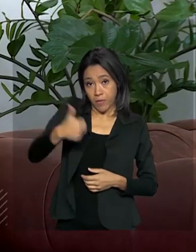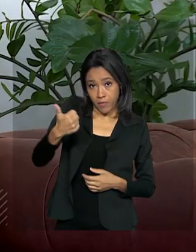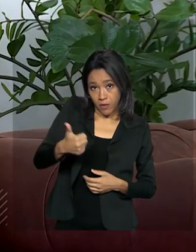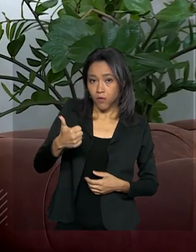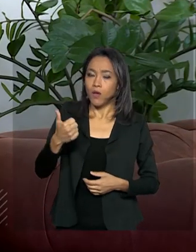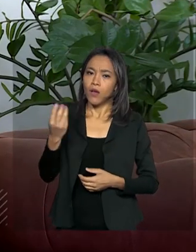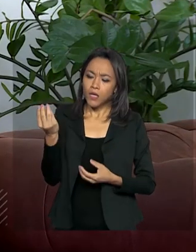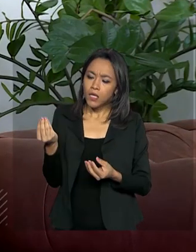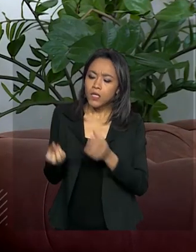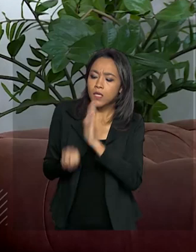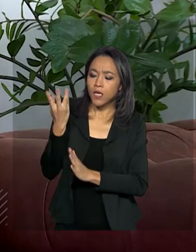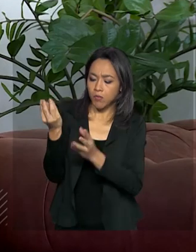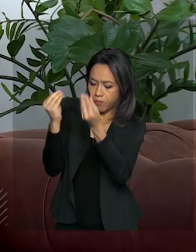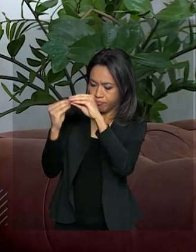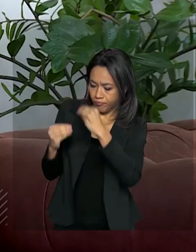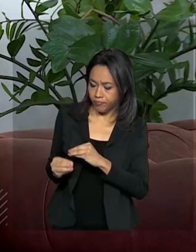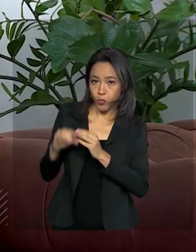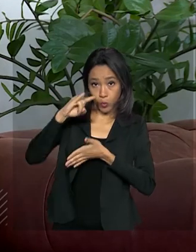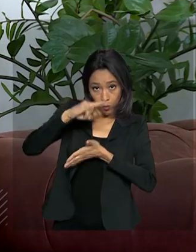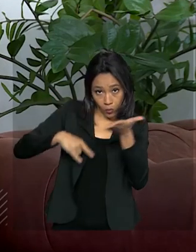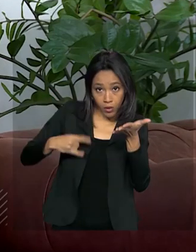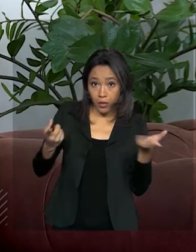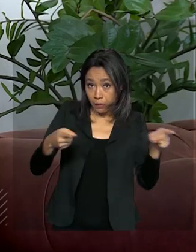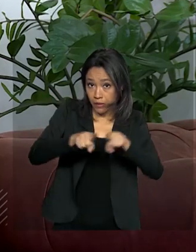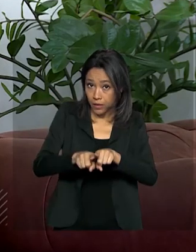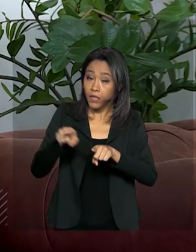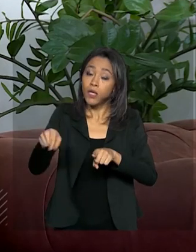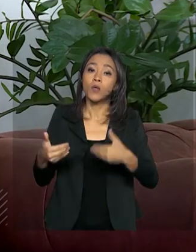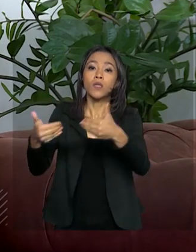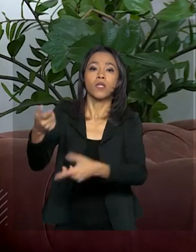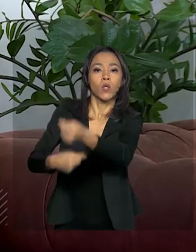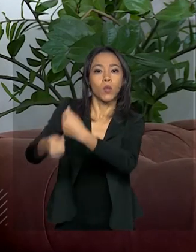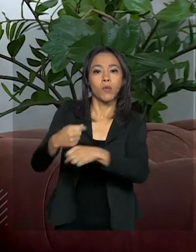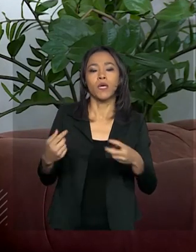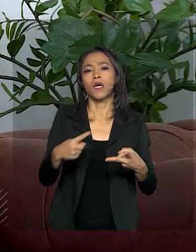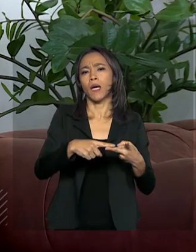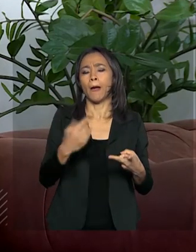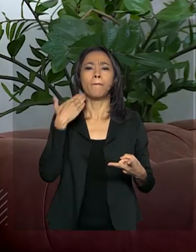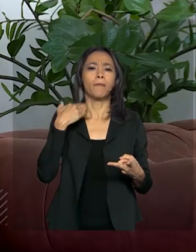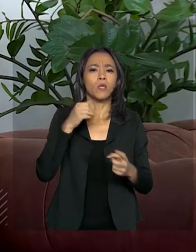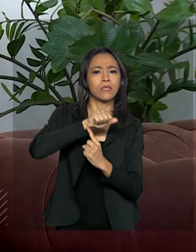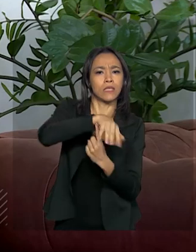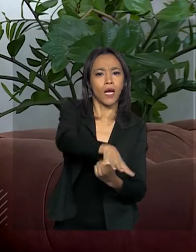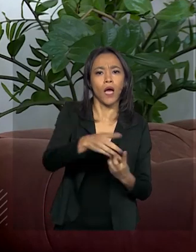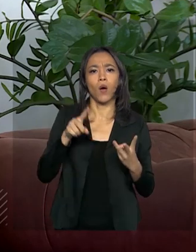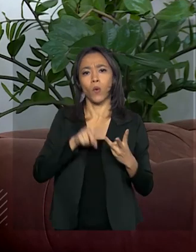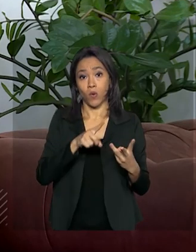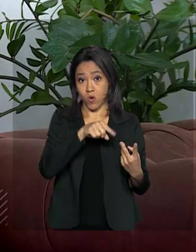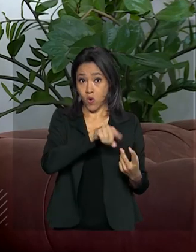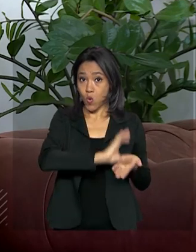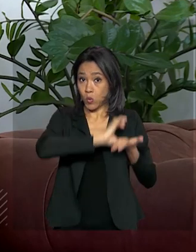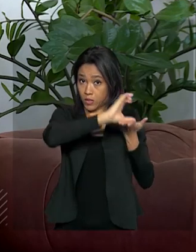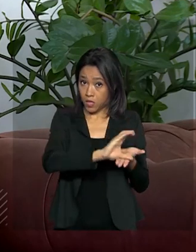uma resolução junto com o ministério da economia e que o banco central o conselho monetário nacional